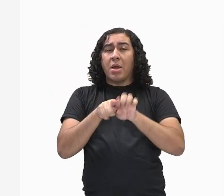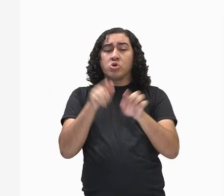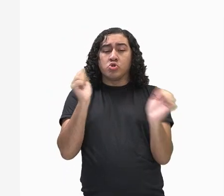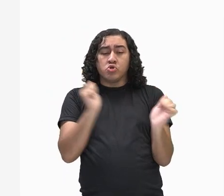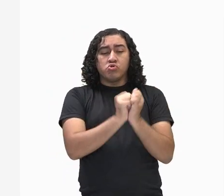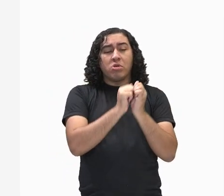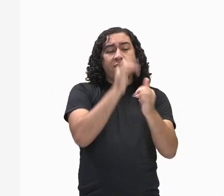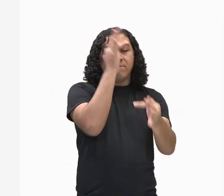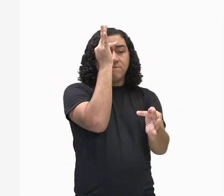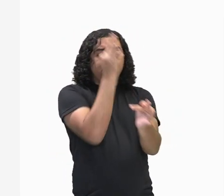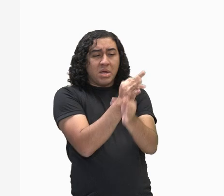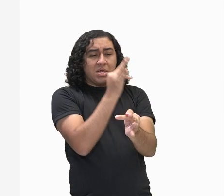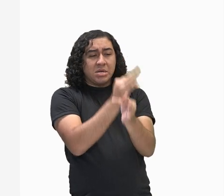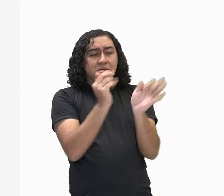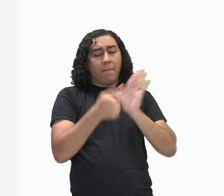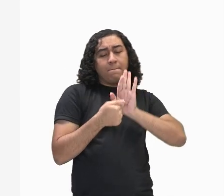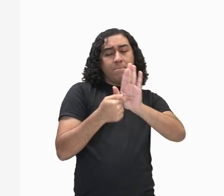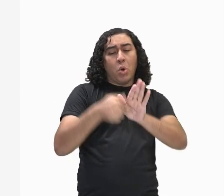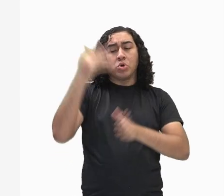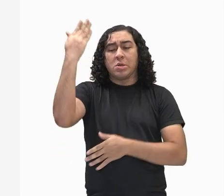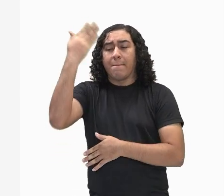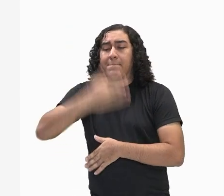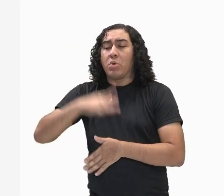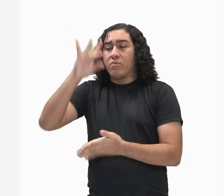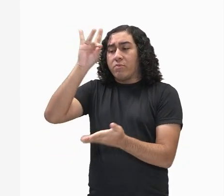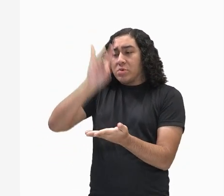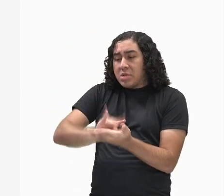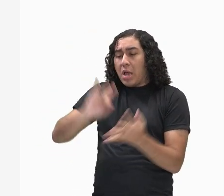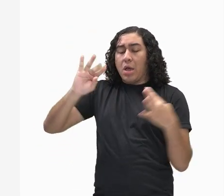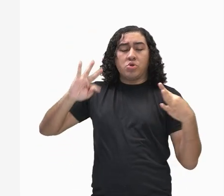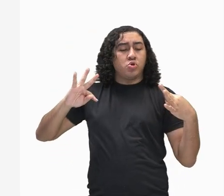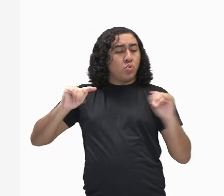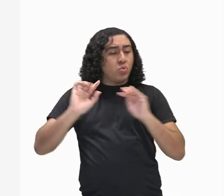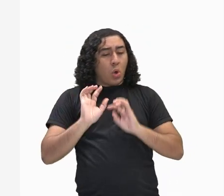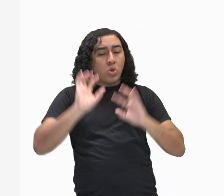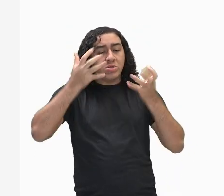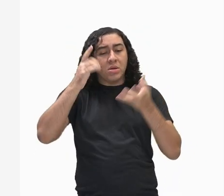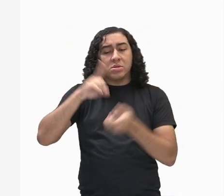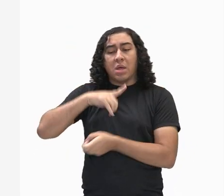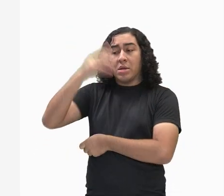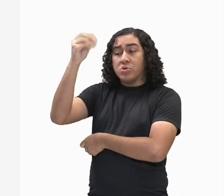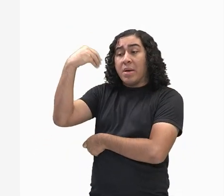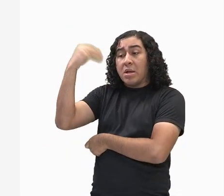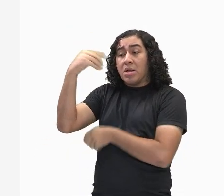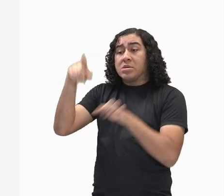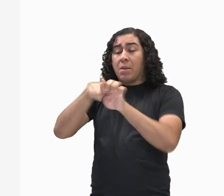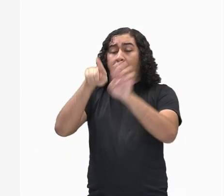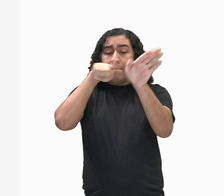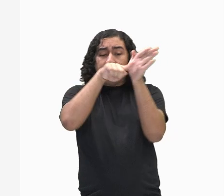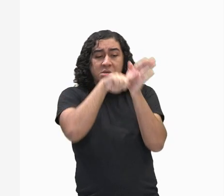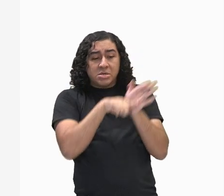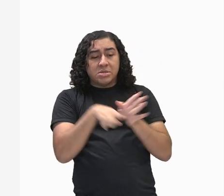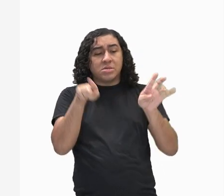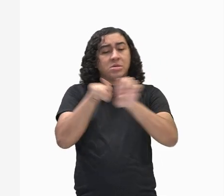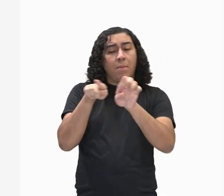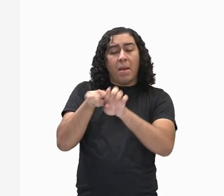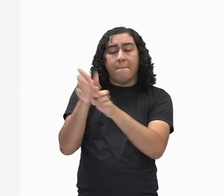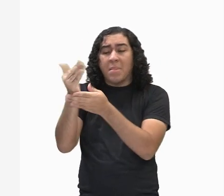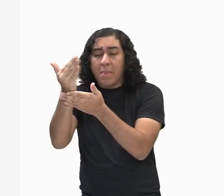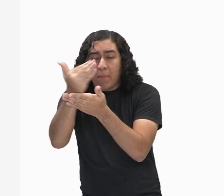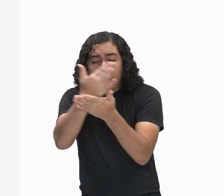física, trazendo, mostrando, comprovando, né, através das experiências, através das pesquisas, através da